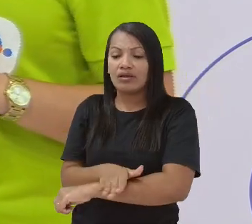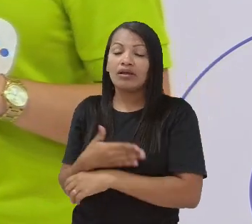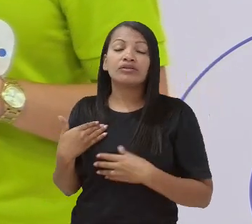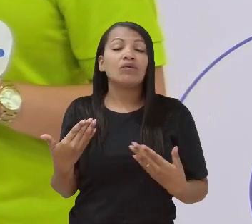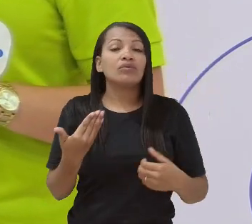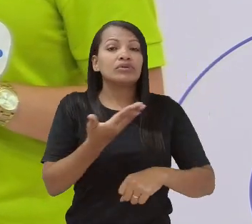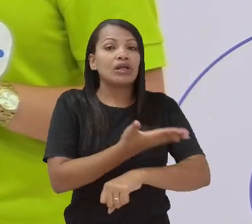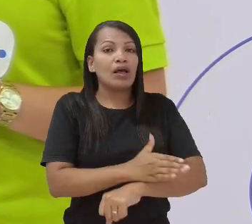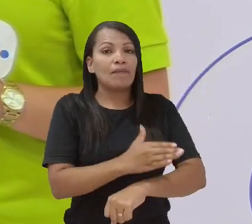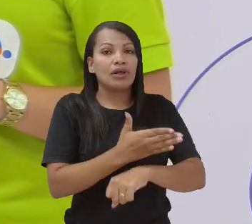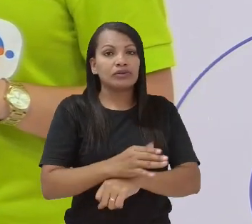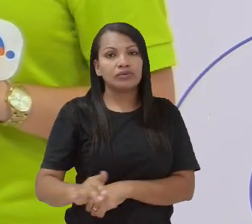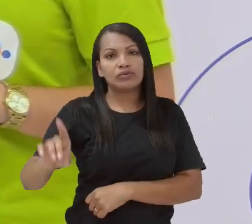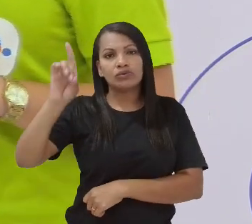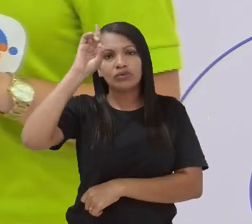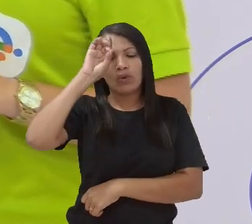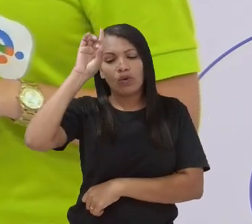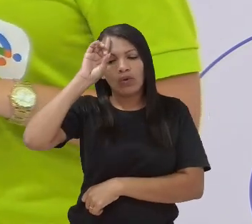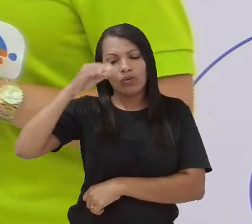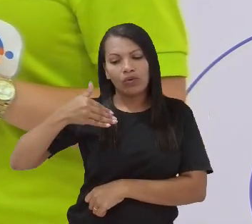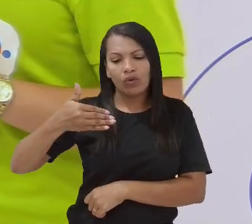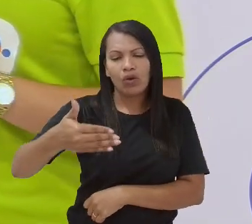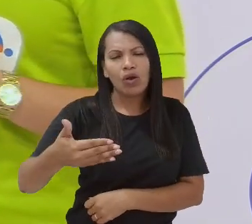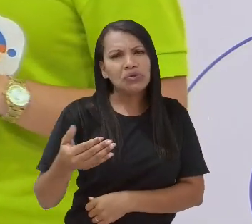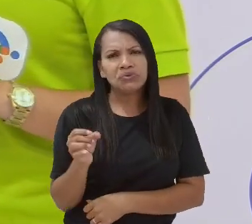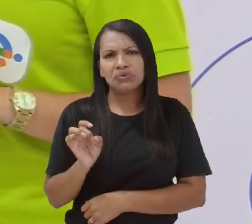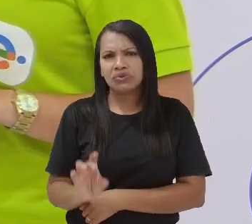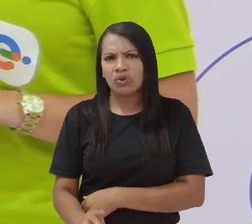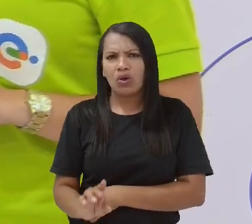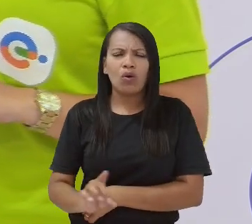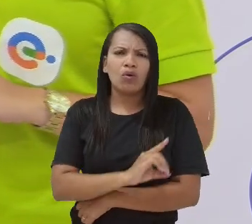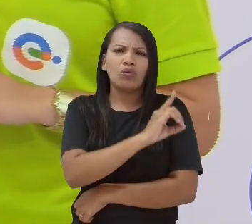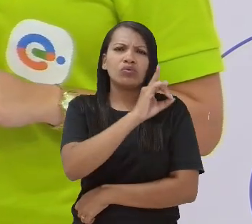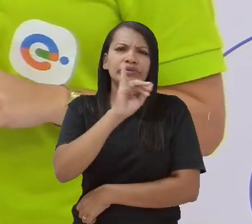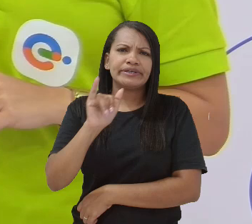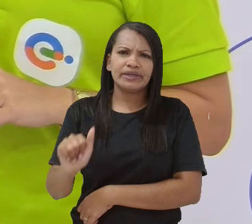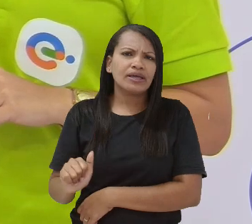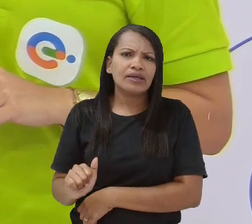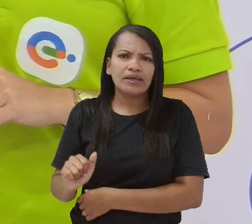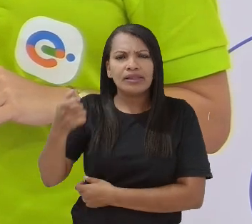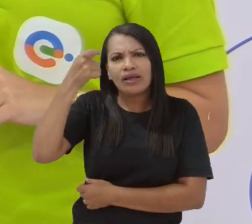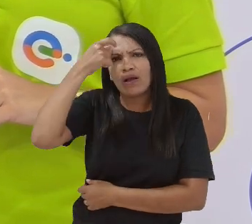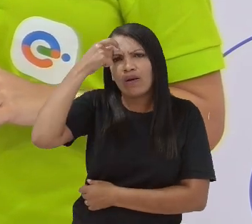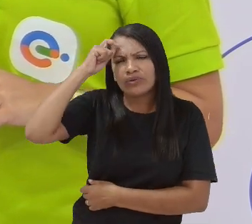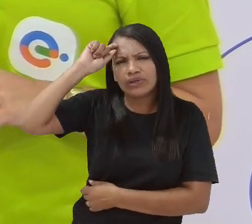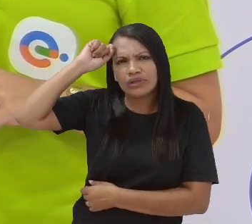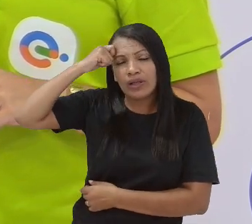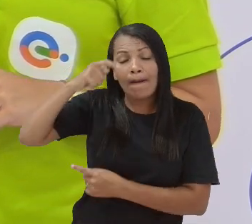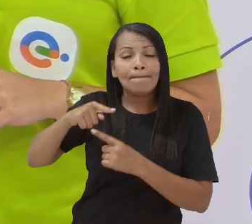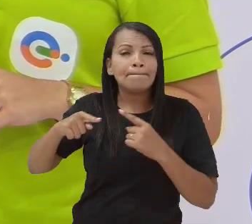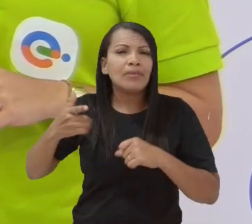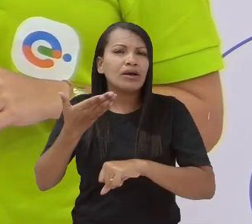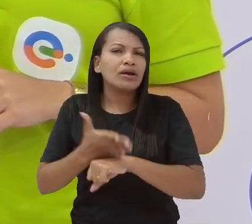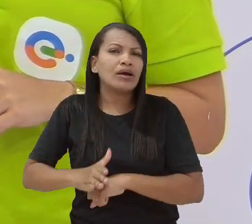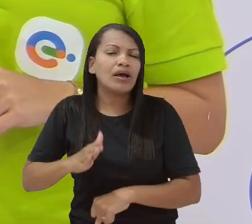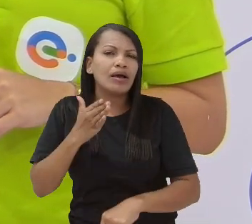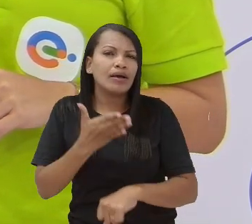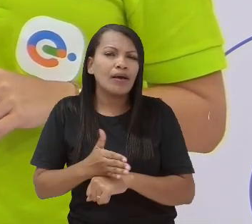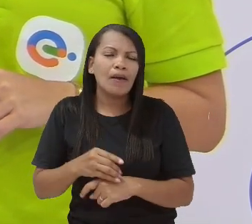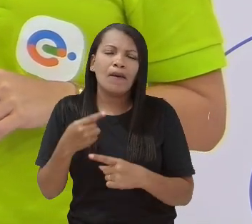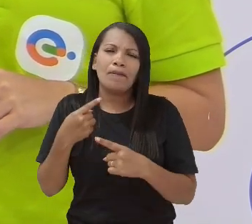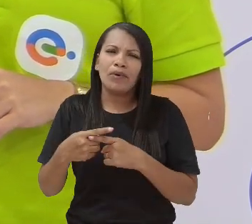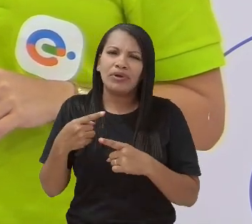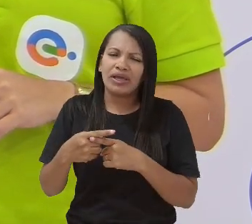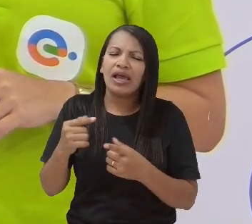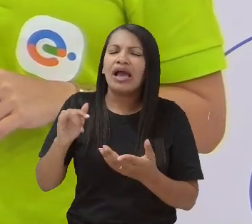a dia, né? Não apenas nesse momento que é celebrado como o Dia da Consciência Negra, mas isso é uma prática da gente, até porque essas